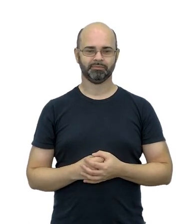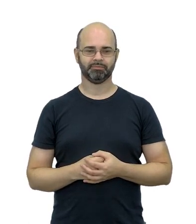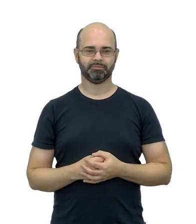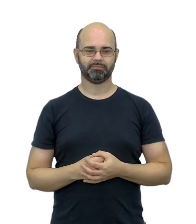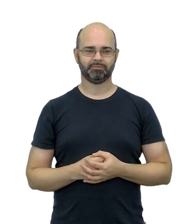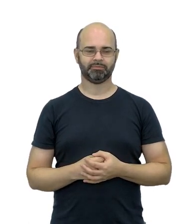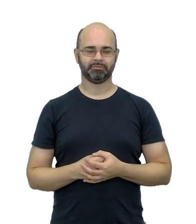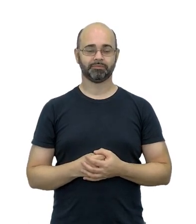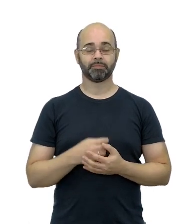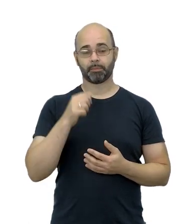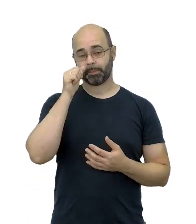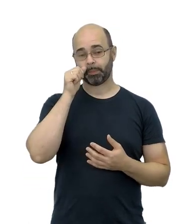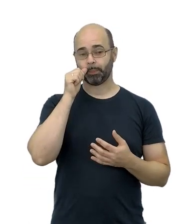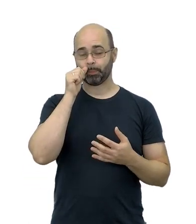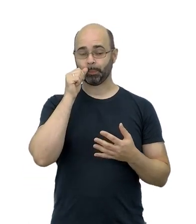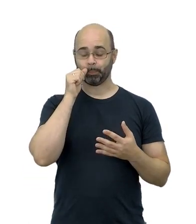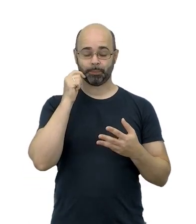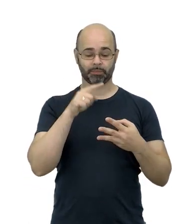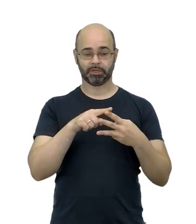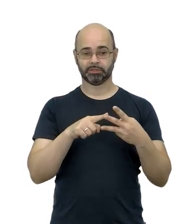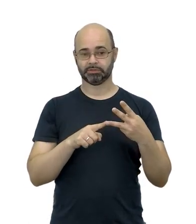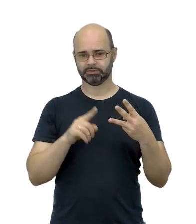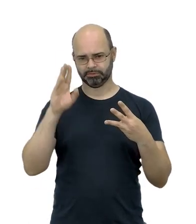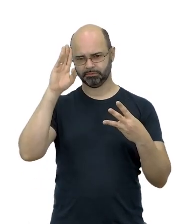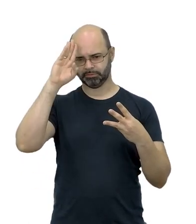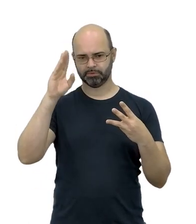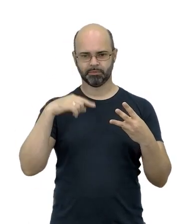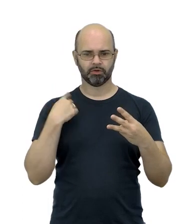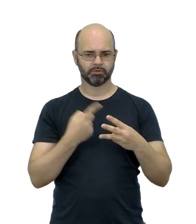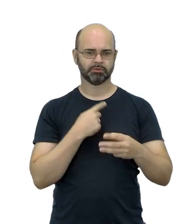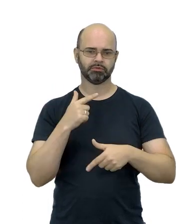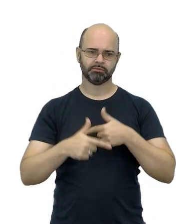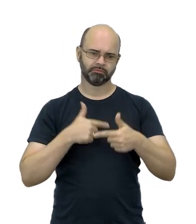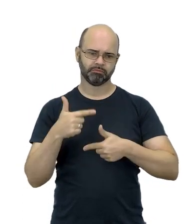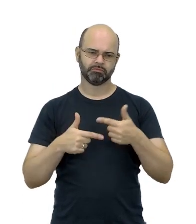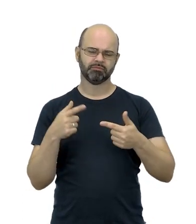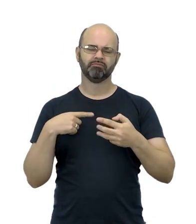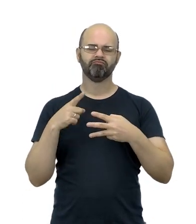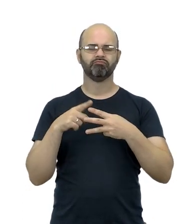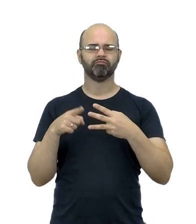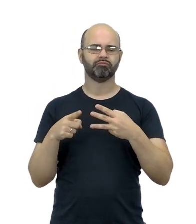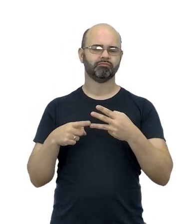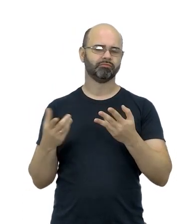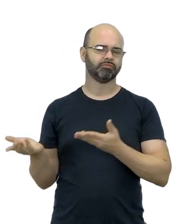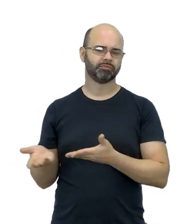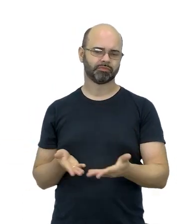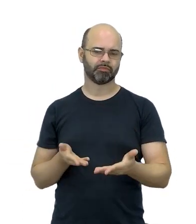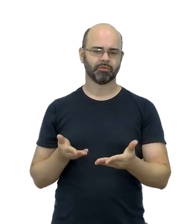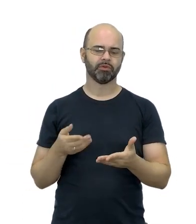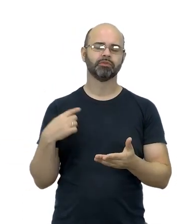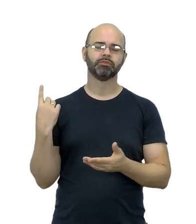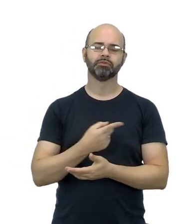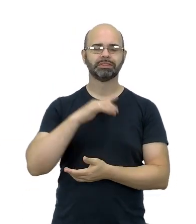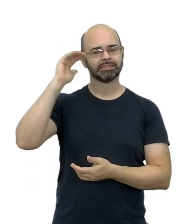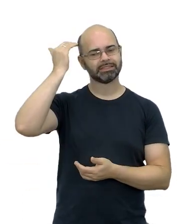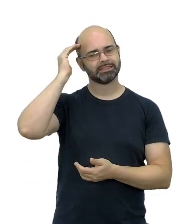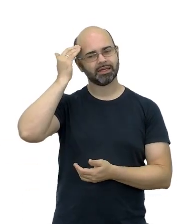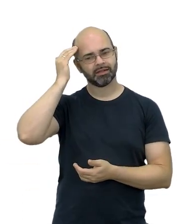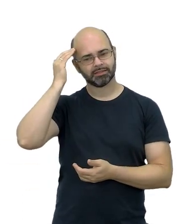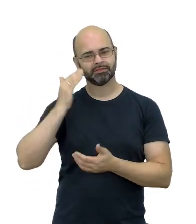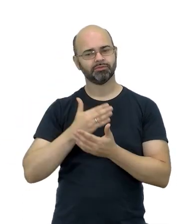3 elementos, eu trouxe só esses 3 aqui como fonte para a gente poder entender, a partir das atividades, em